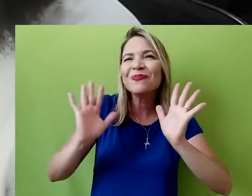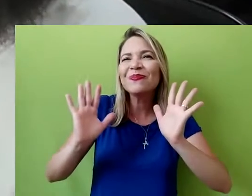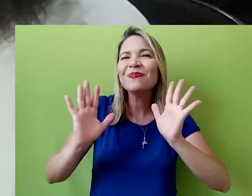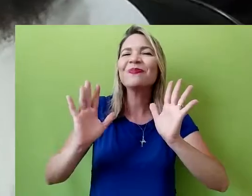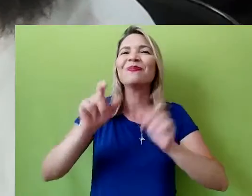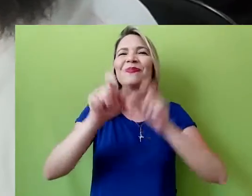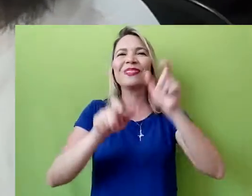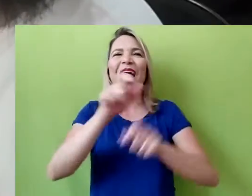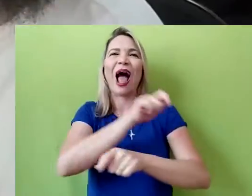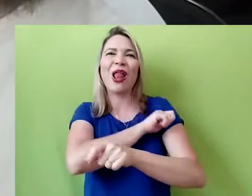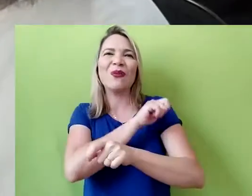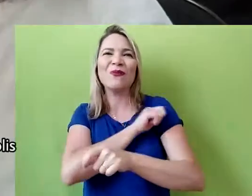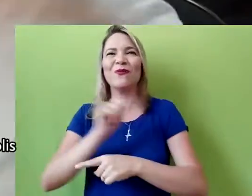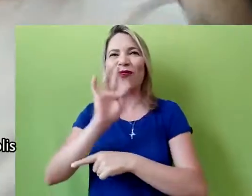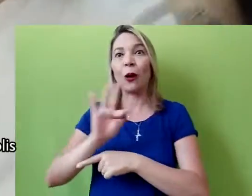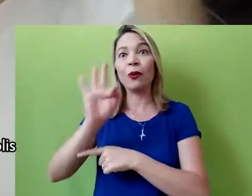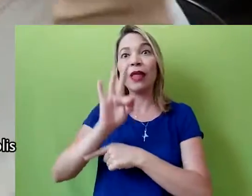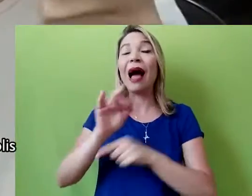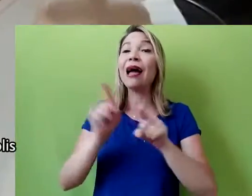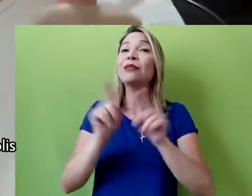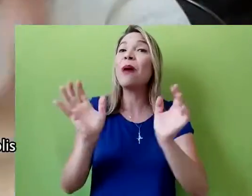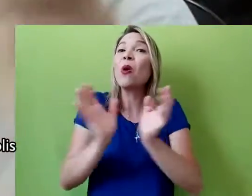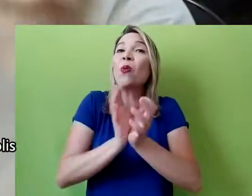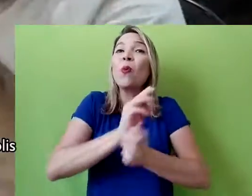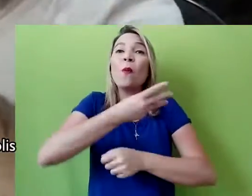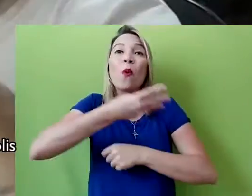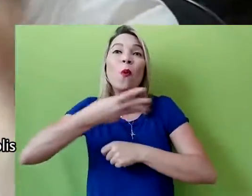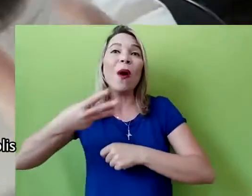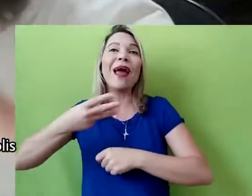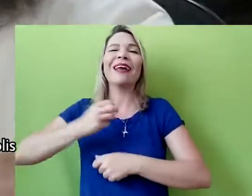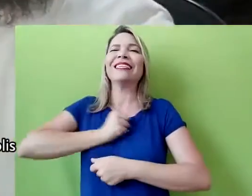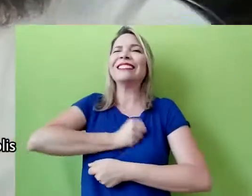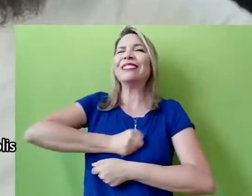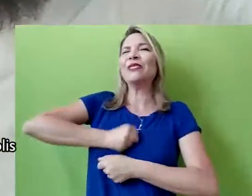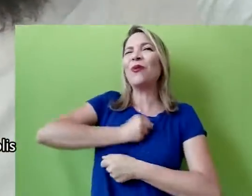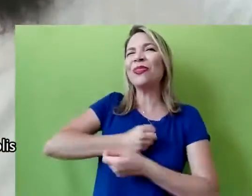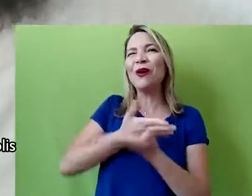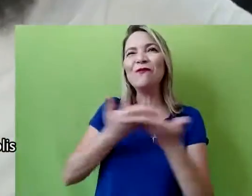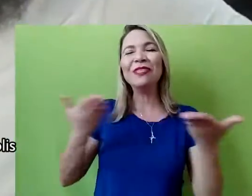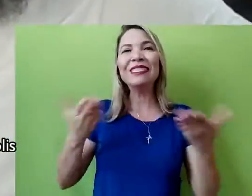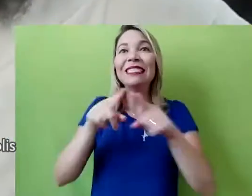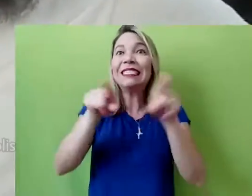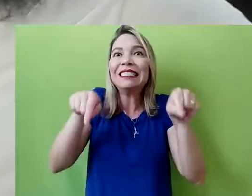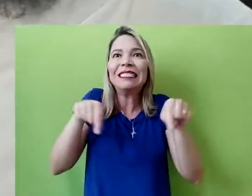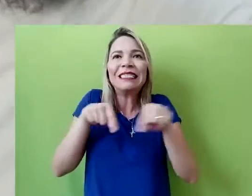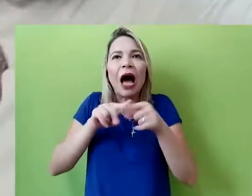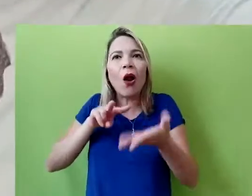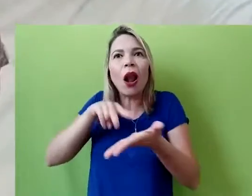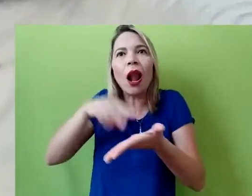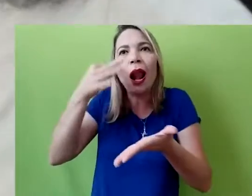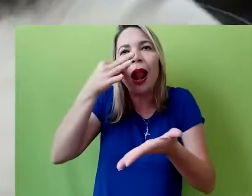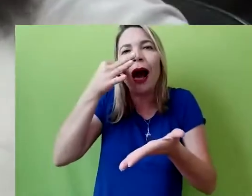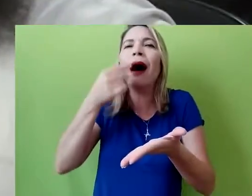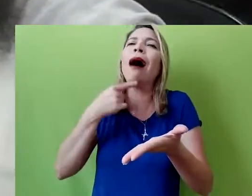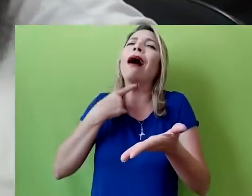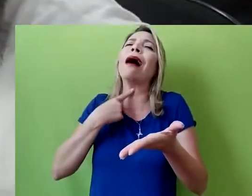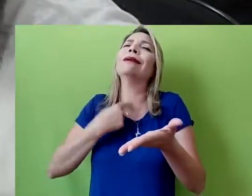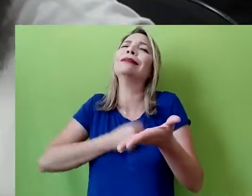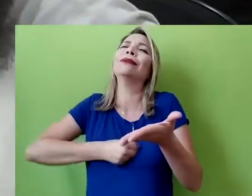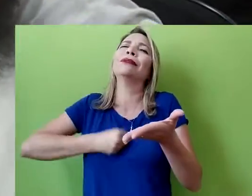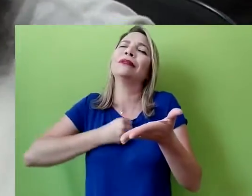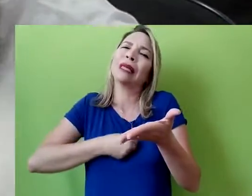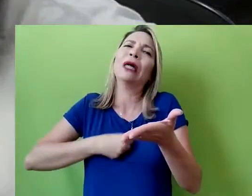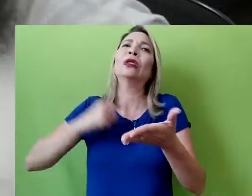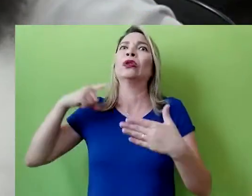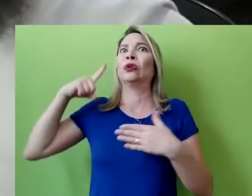Salve, salve, comunidade acadêmica, salve, salve, UENG, saudade de todo mundo, saudade de sala de aula,